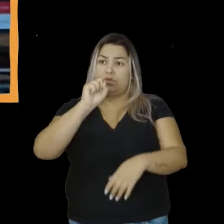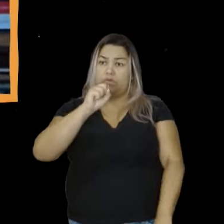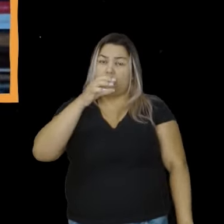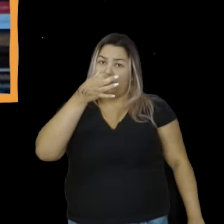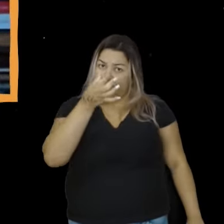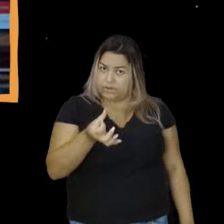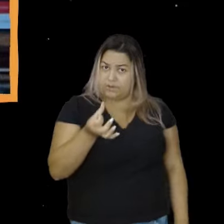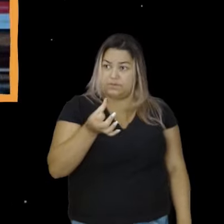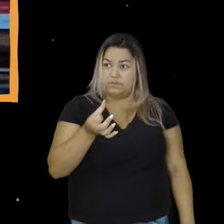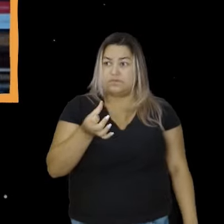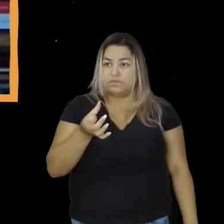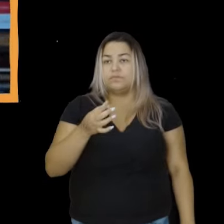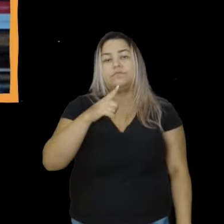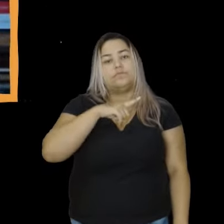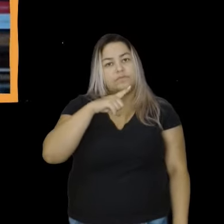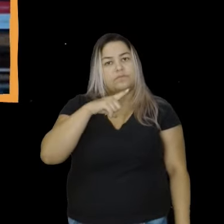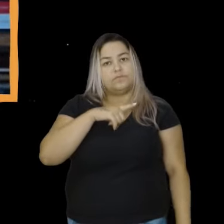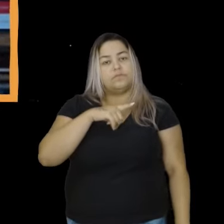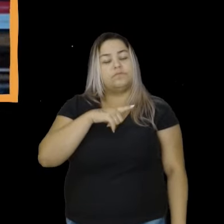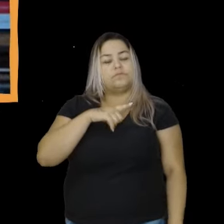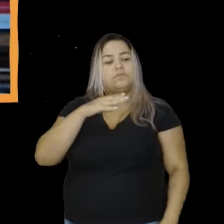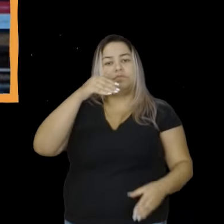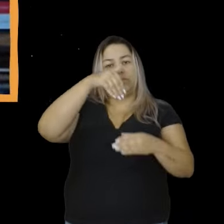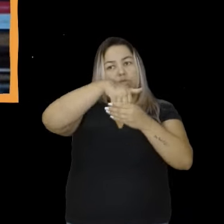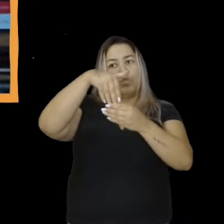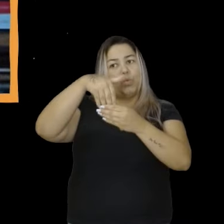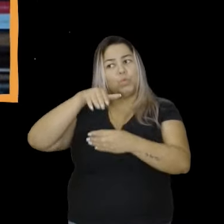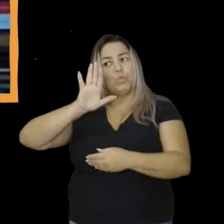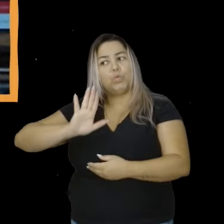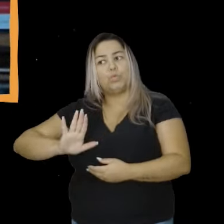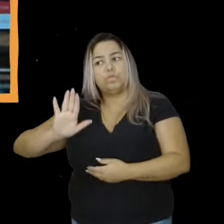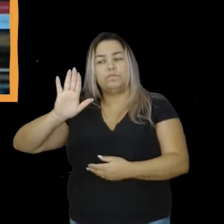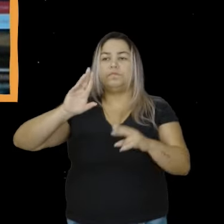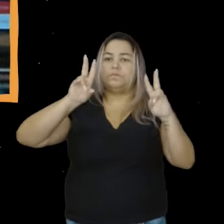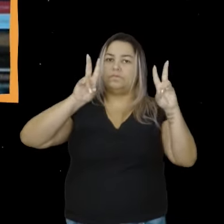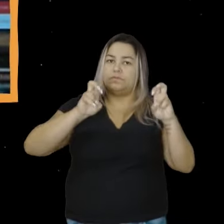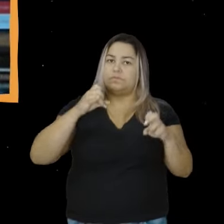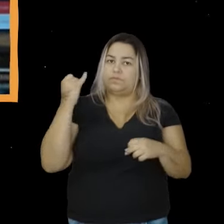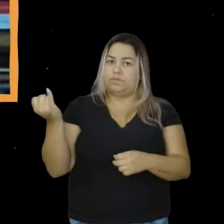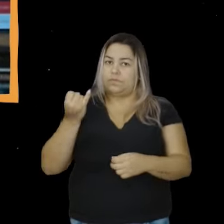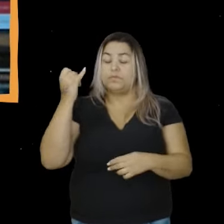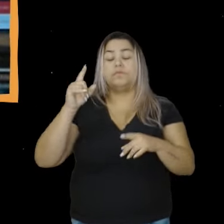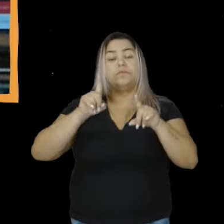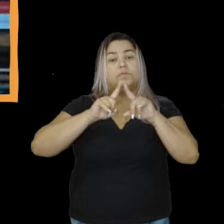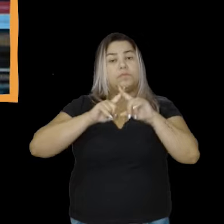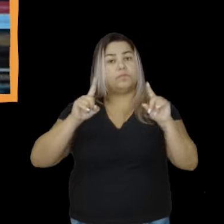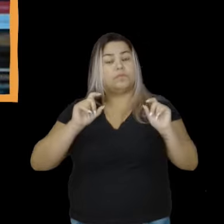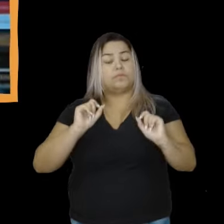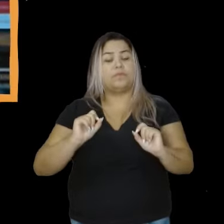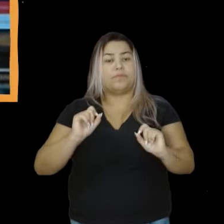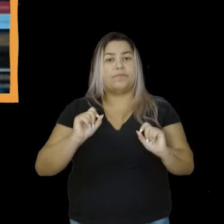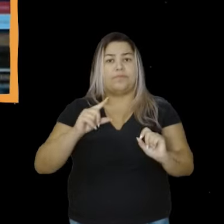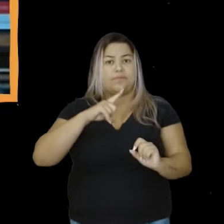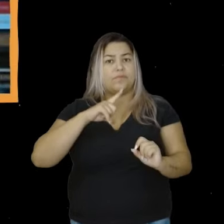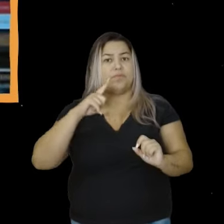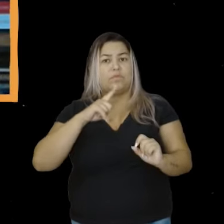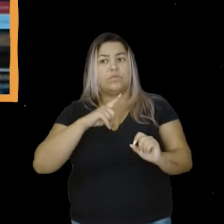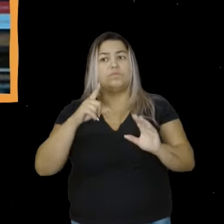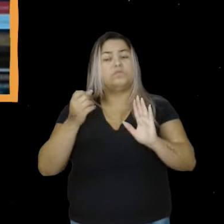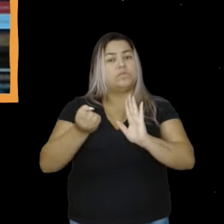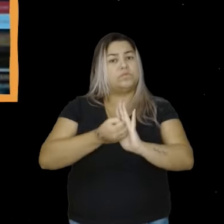86, ter votado a favor dos temas importantes, mas simbolicamente ter marcado